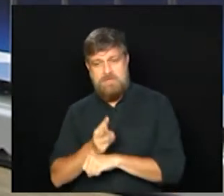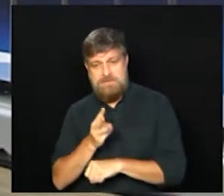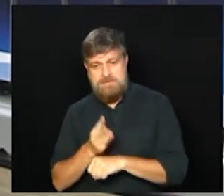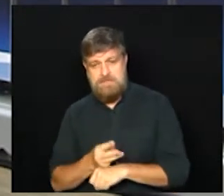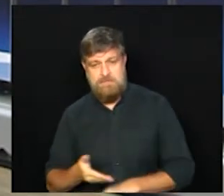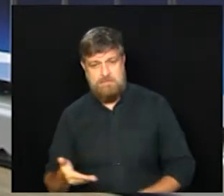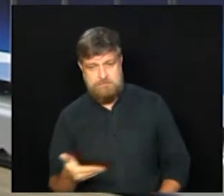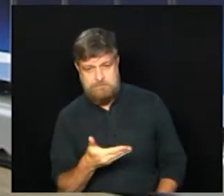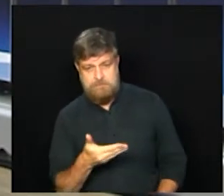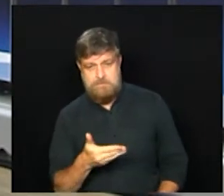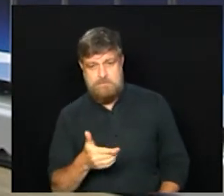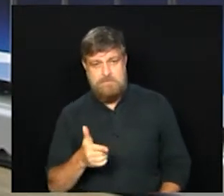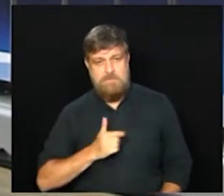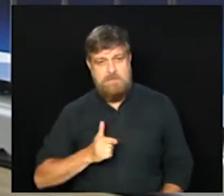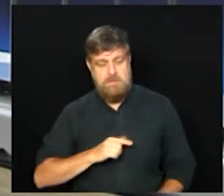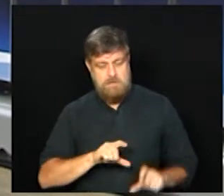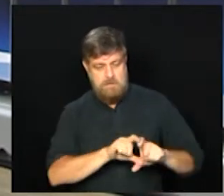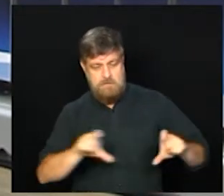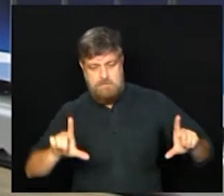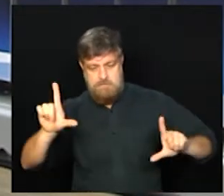nosso DDD